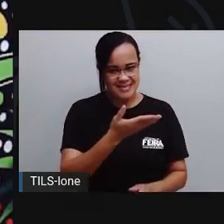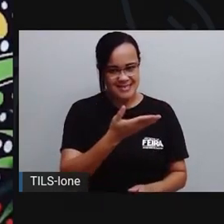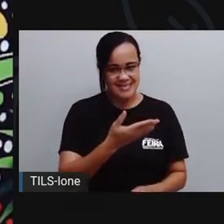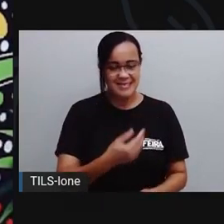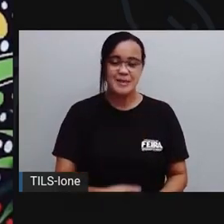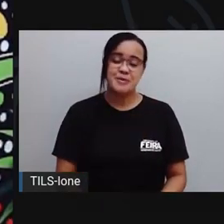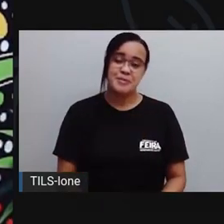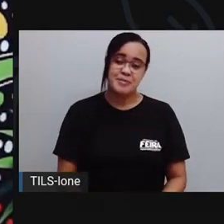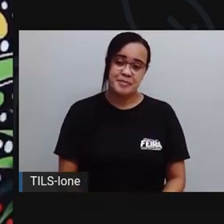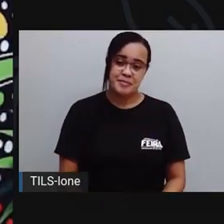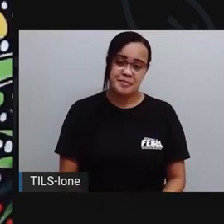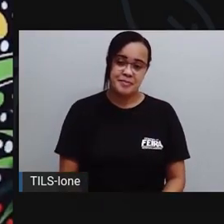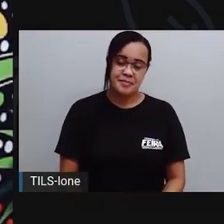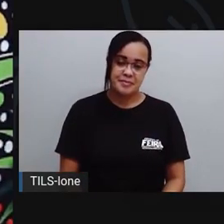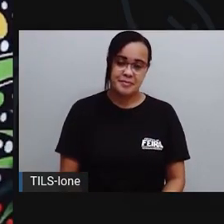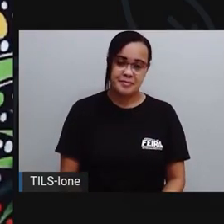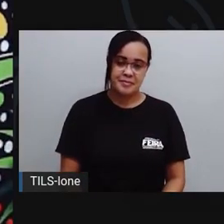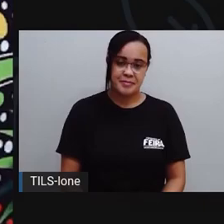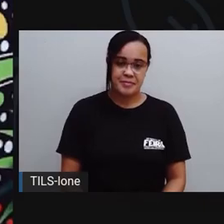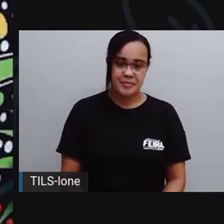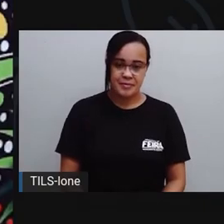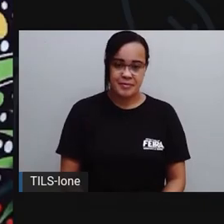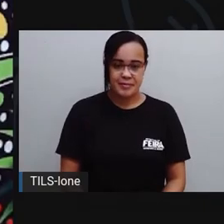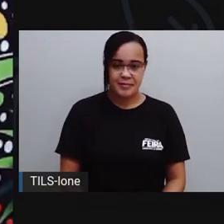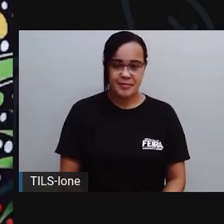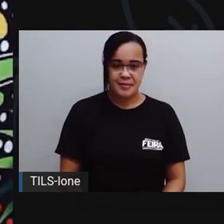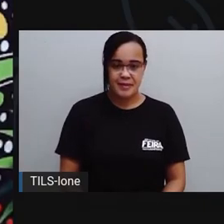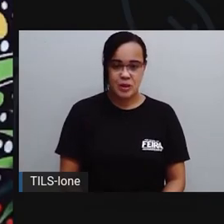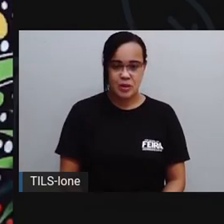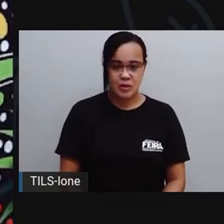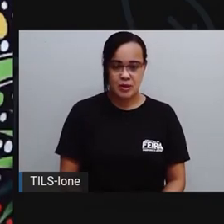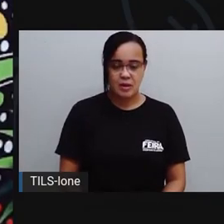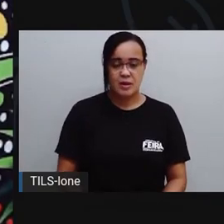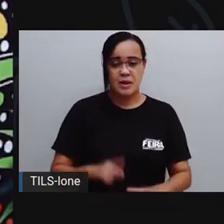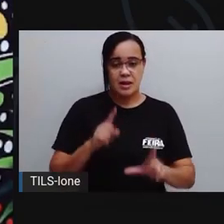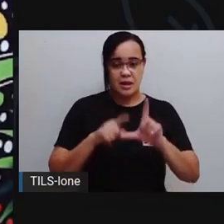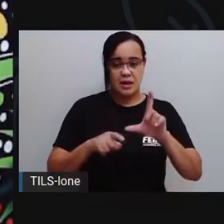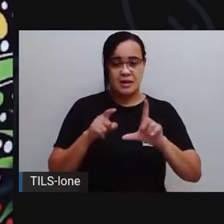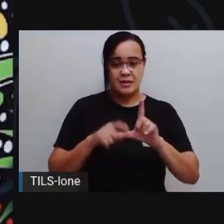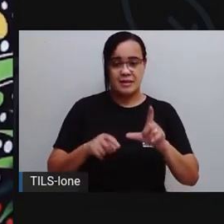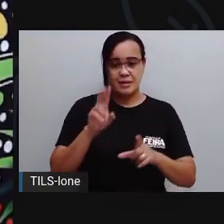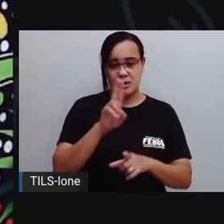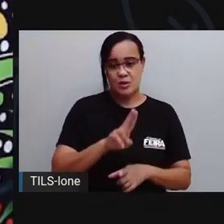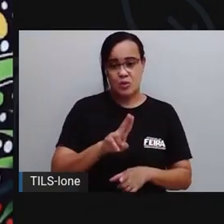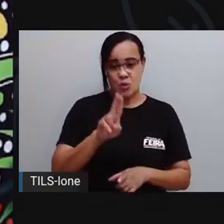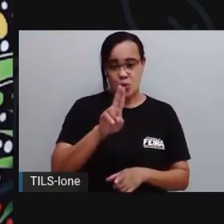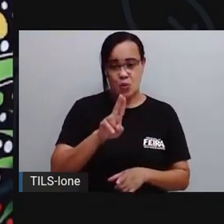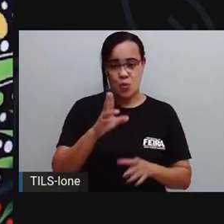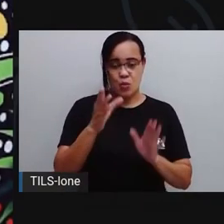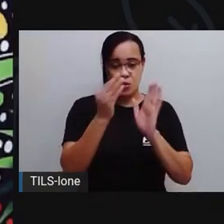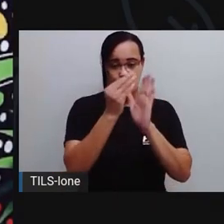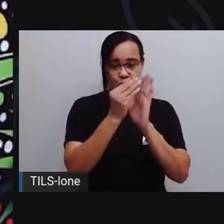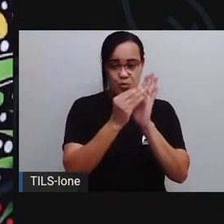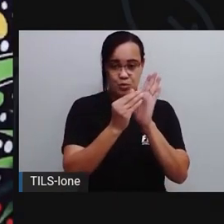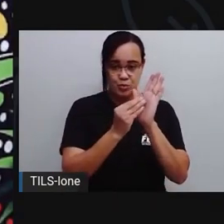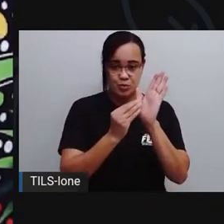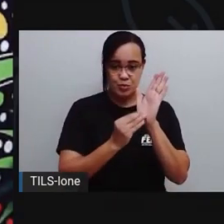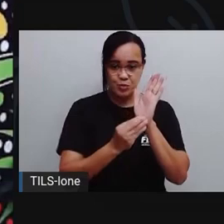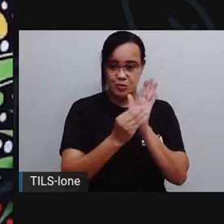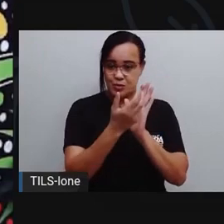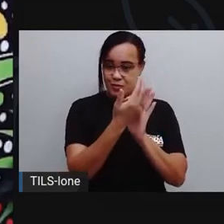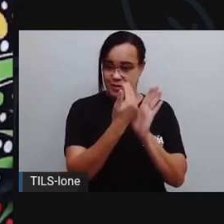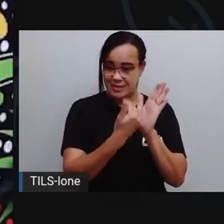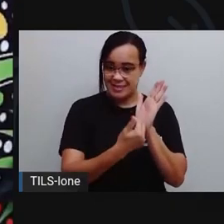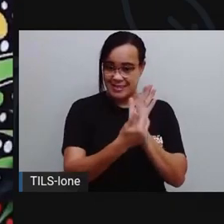É como se fossem letras U, né, entre as perninhas, ó, da letra K. Olha como ficou bonita. Agora eu vou fazer